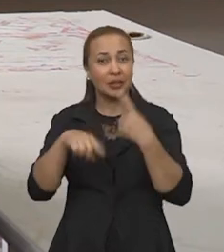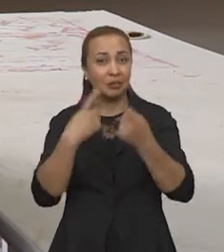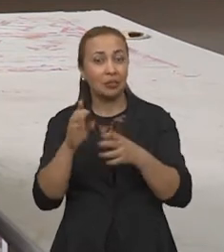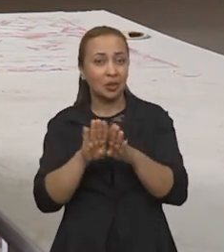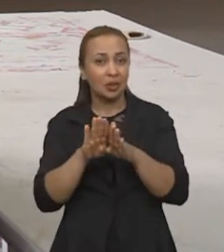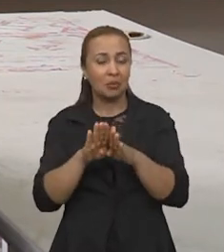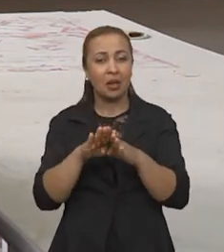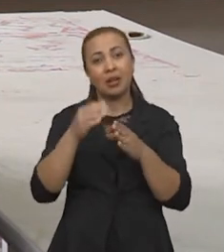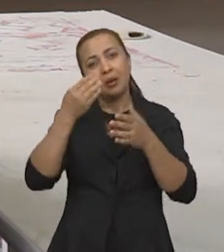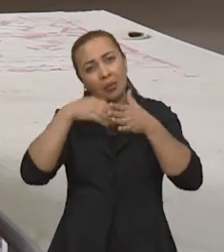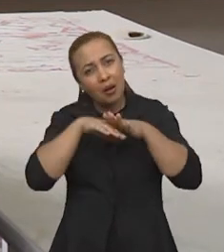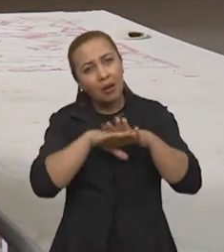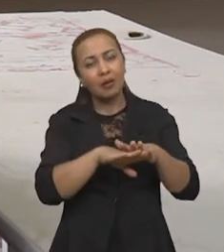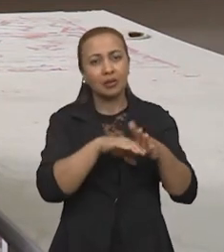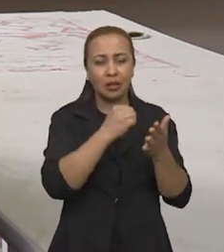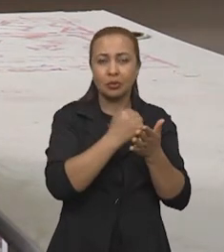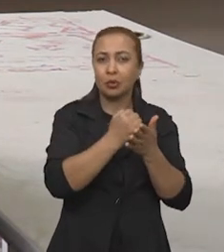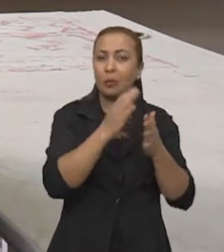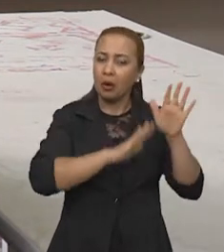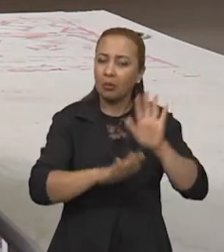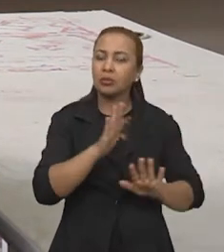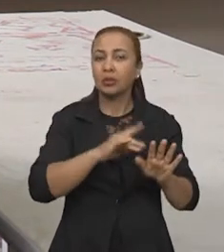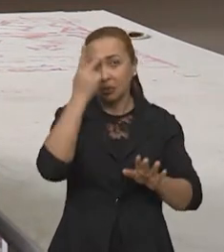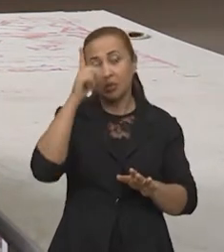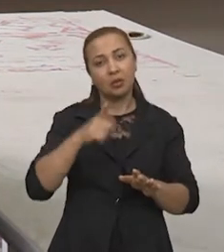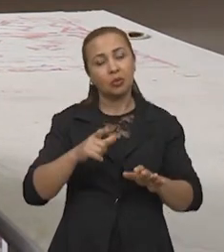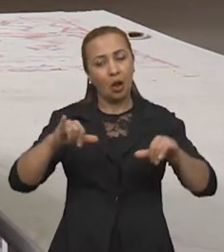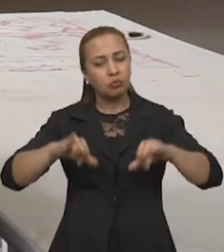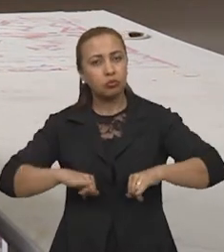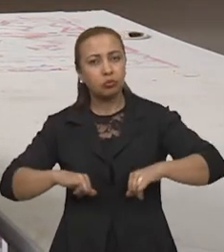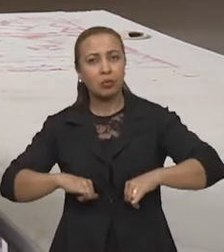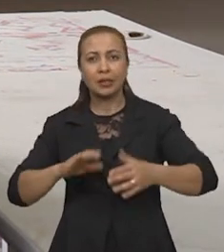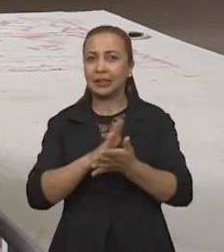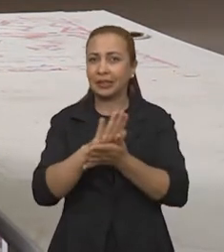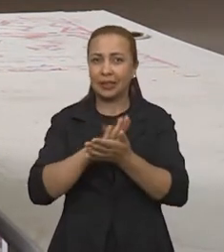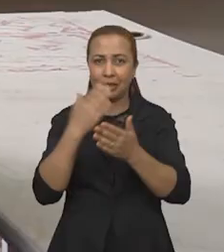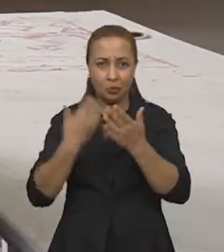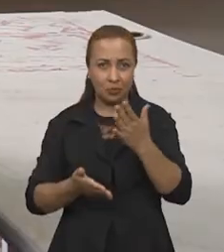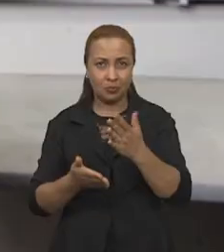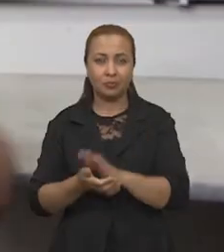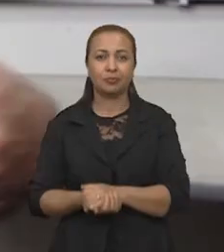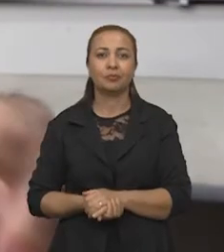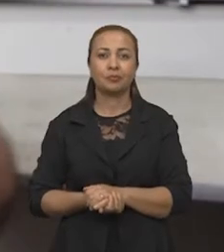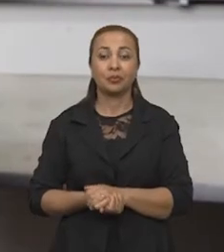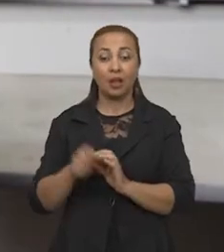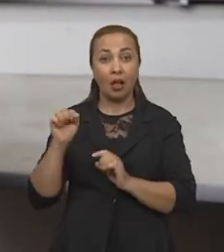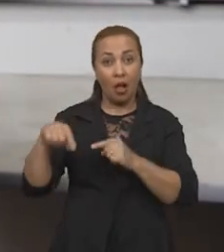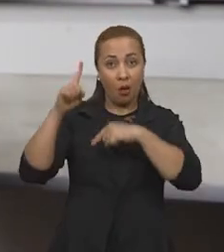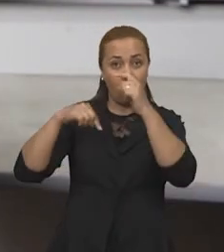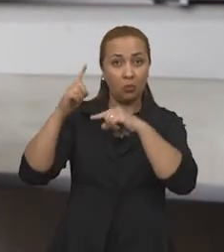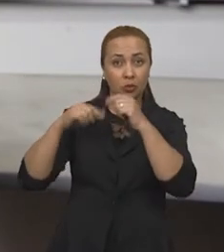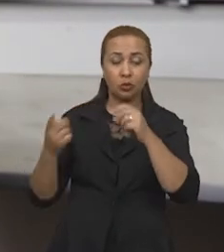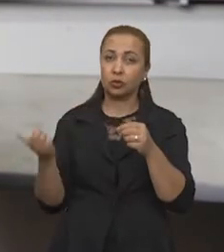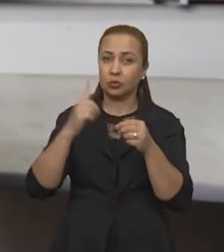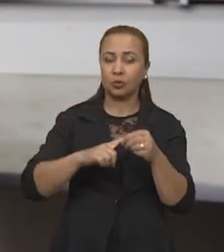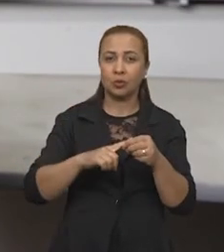do seu tombamento. Também a gente observa um grande cuidado com elas para que elas não venham sofrer nenhum dano. Esse material que